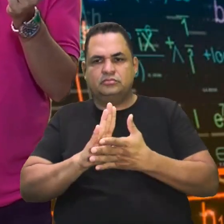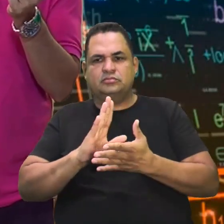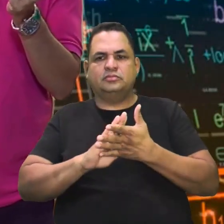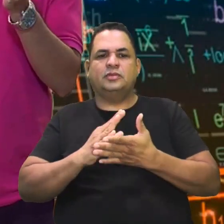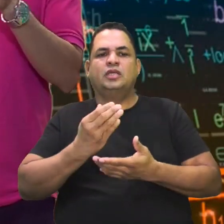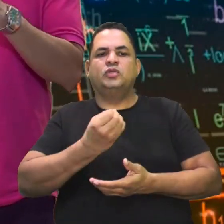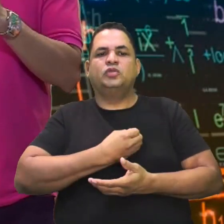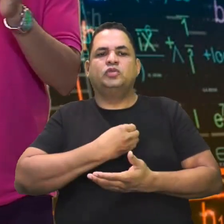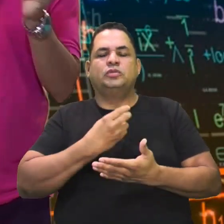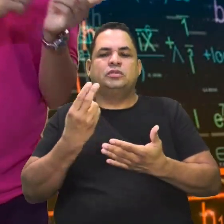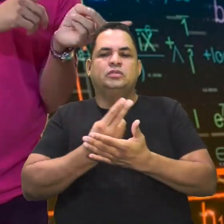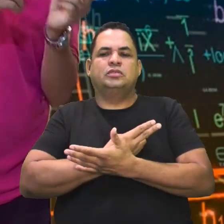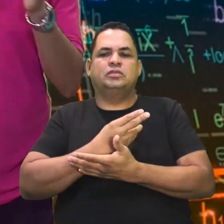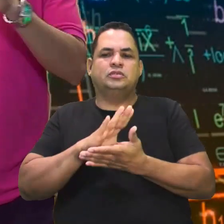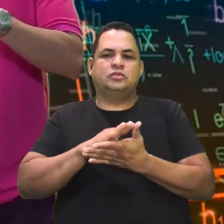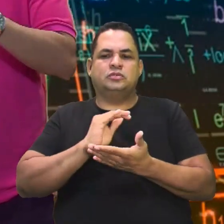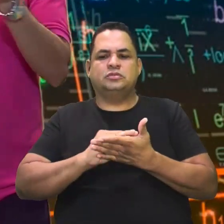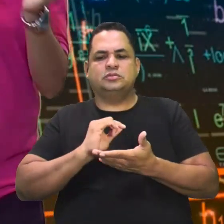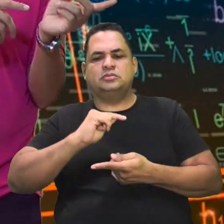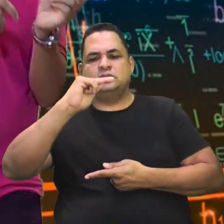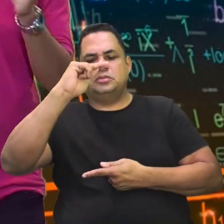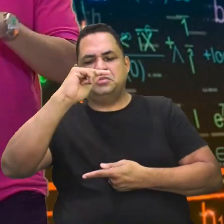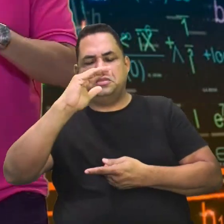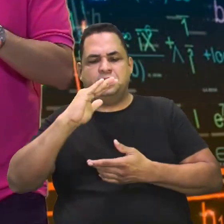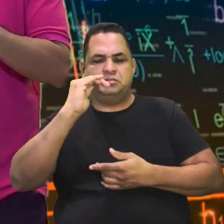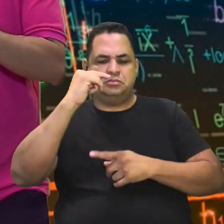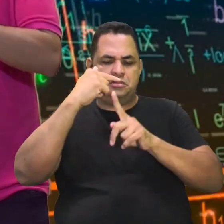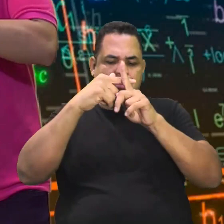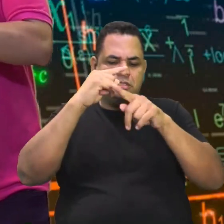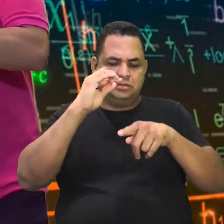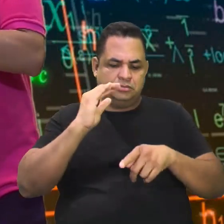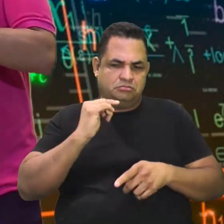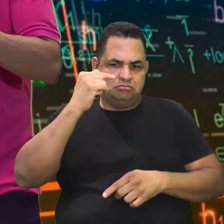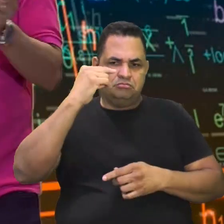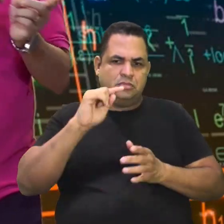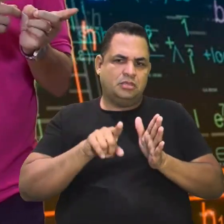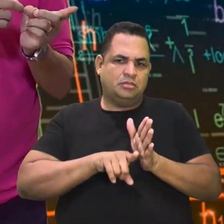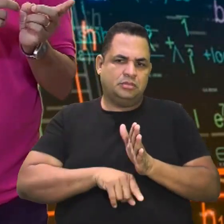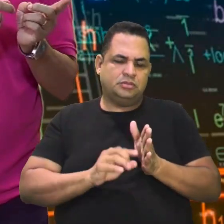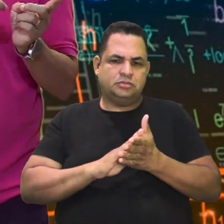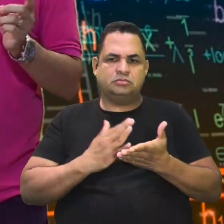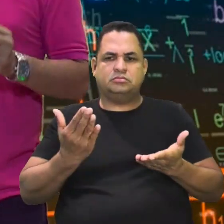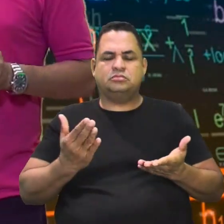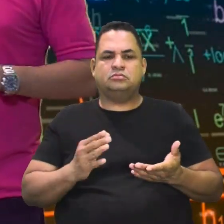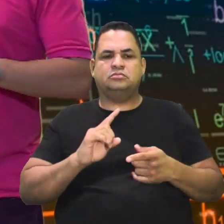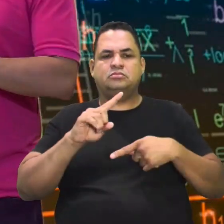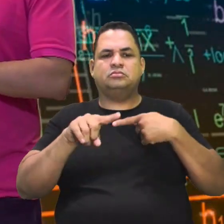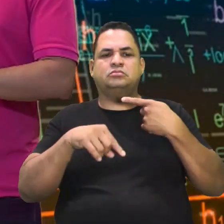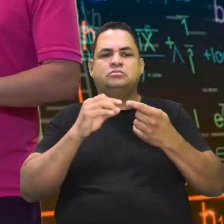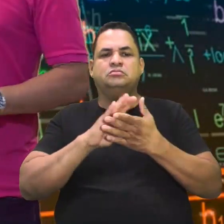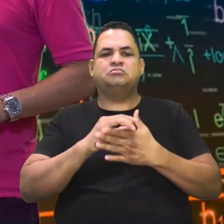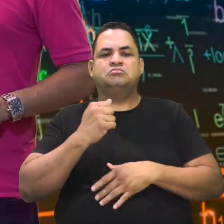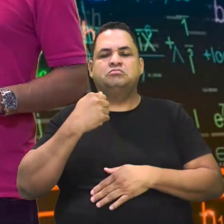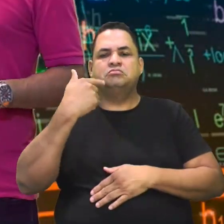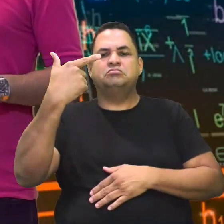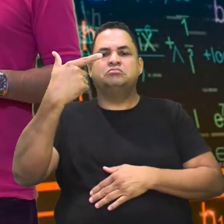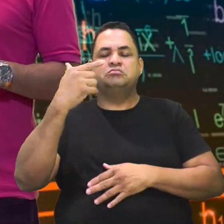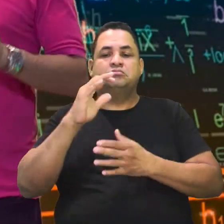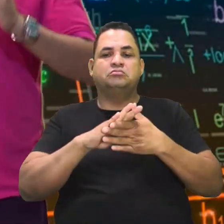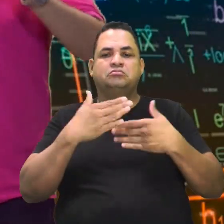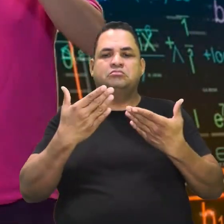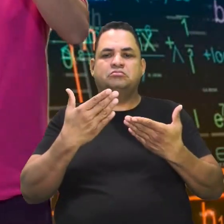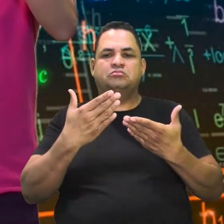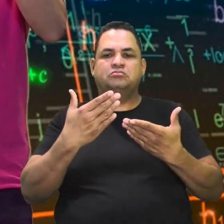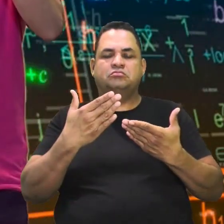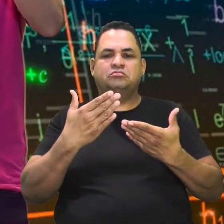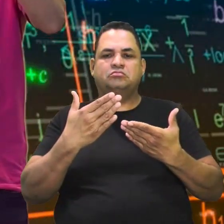desvio médio. A diferença, quanto que passou da média para mais ou para menos? Quanto que falta ou quanto que passou da média? E depois eleva ao quadrado. E sabe o que eu achei legal?